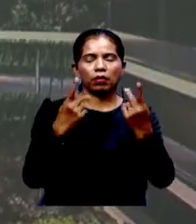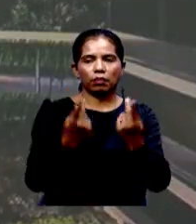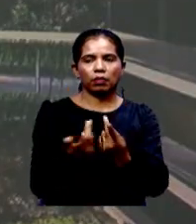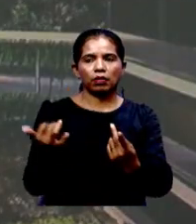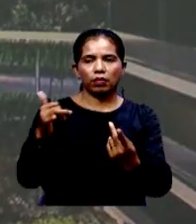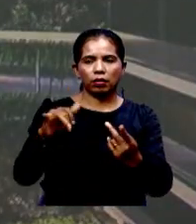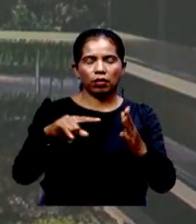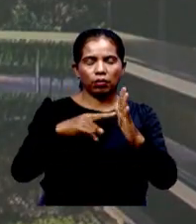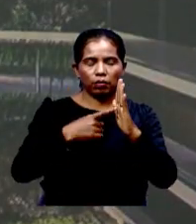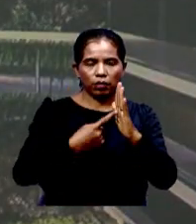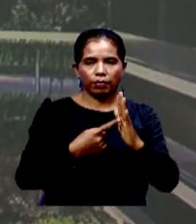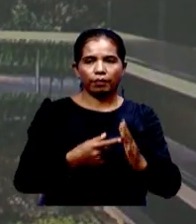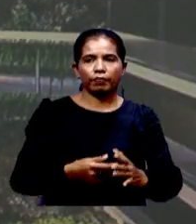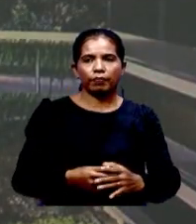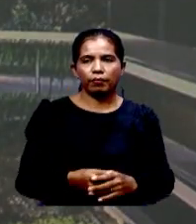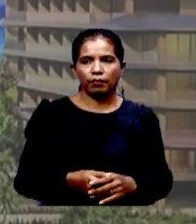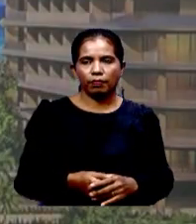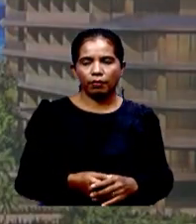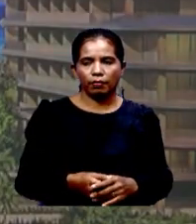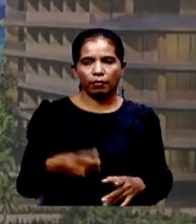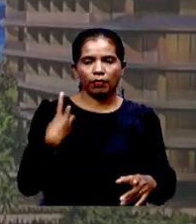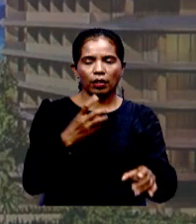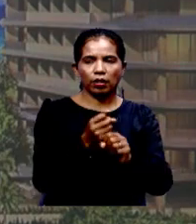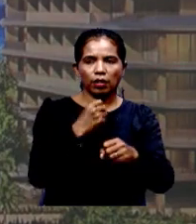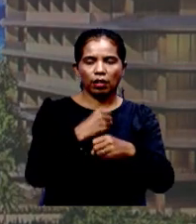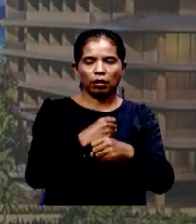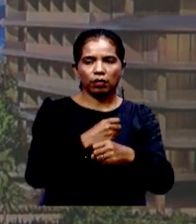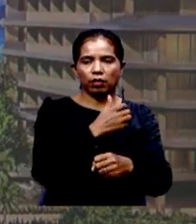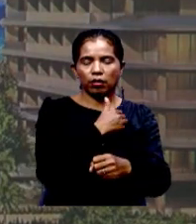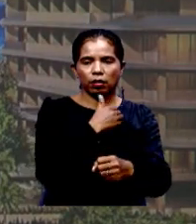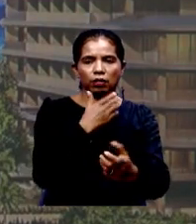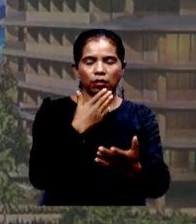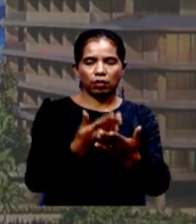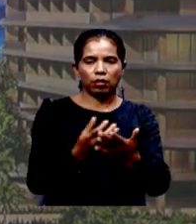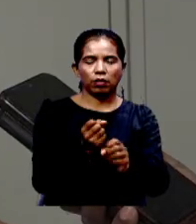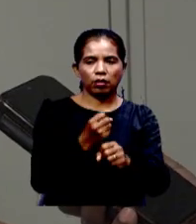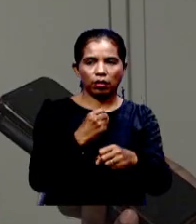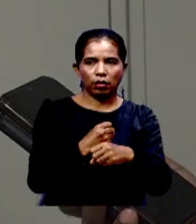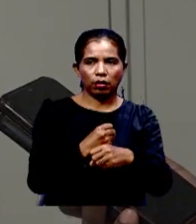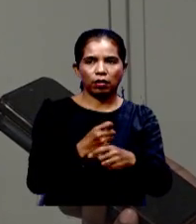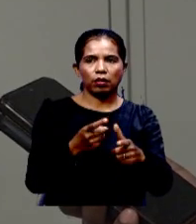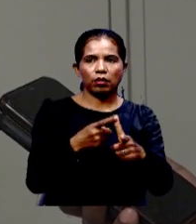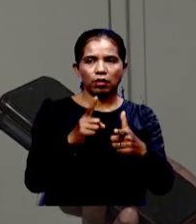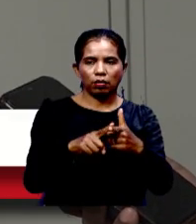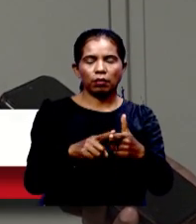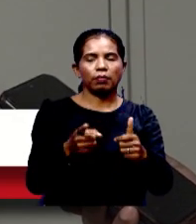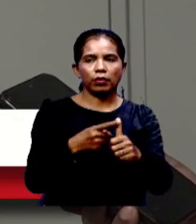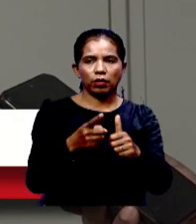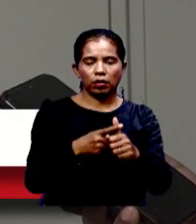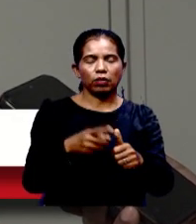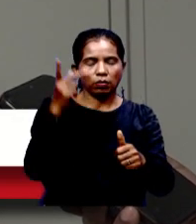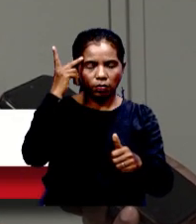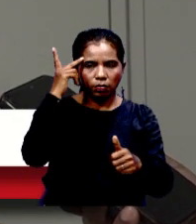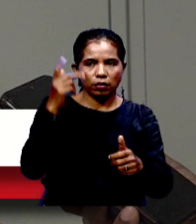atu hahu construção. Ita halu planu sidau detailu sidak diak ita lanchamentu di poin mahira ita halu project ni ulu meras los